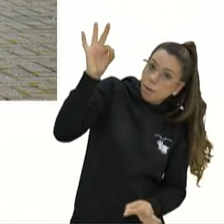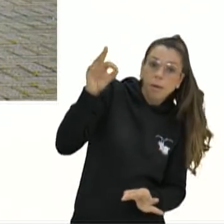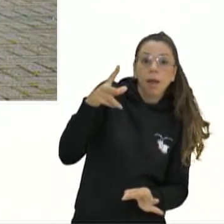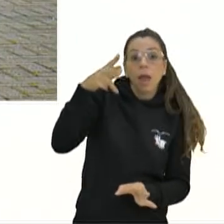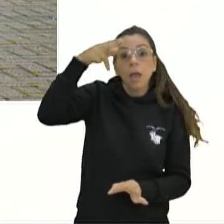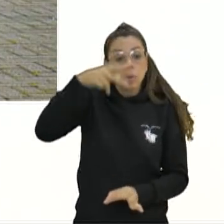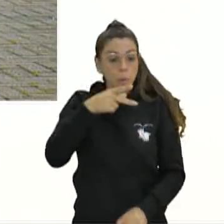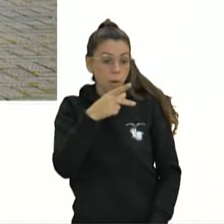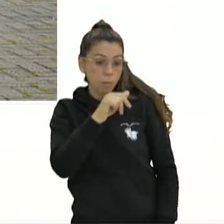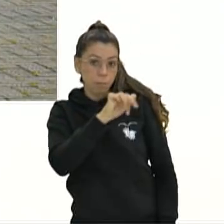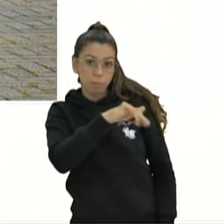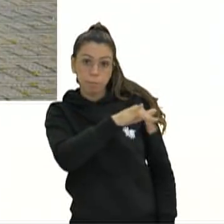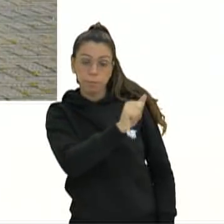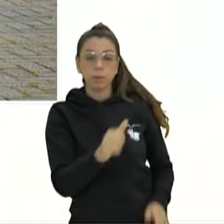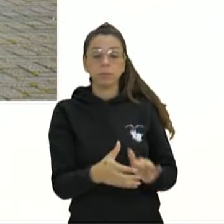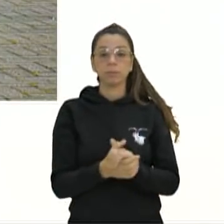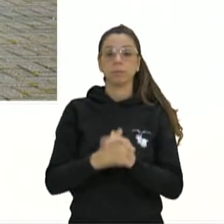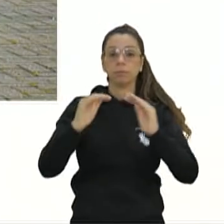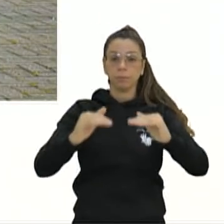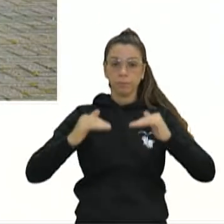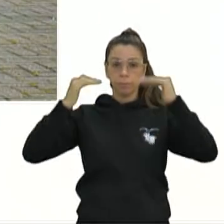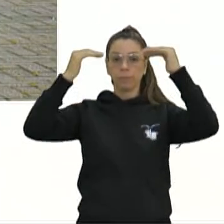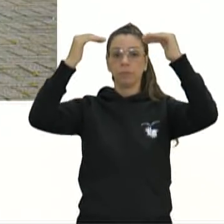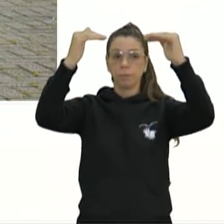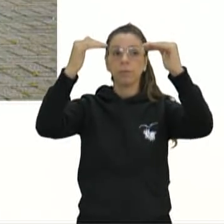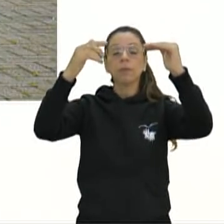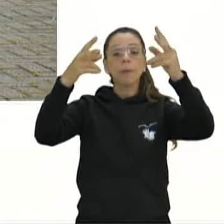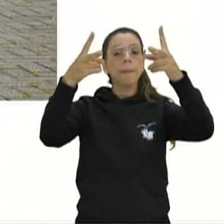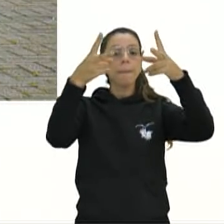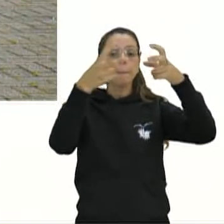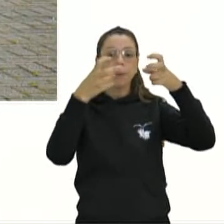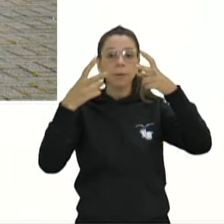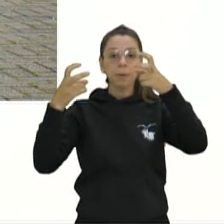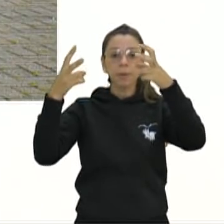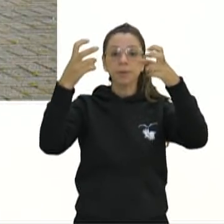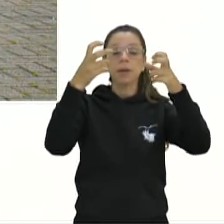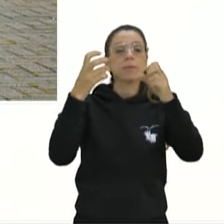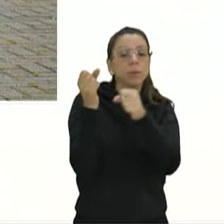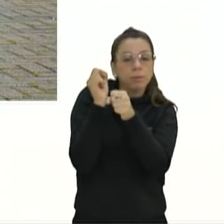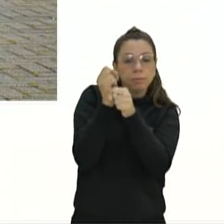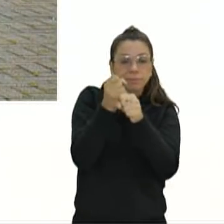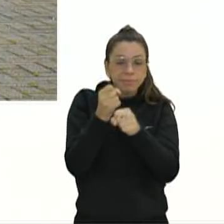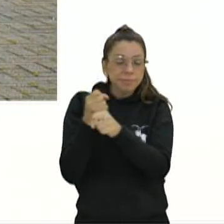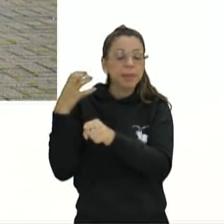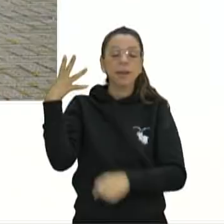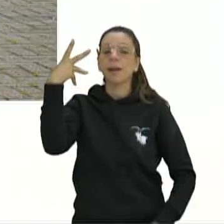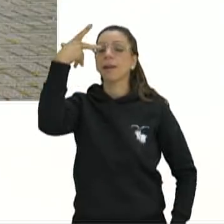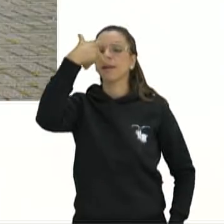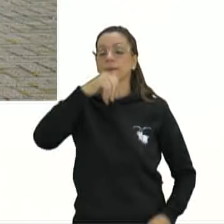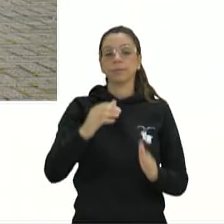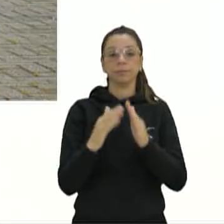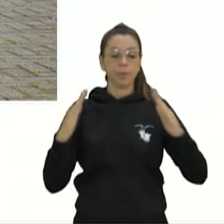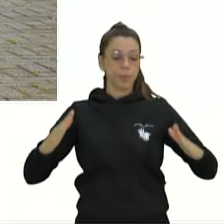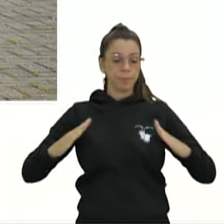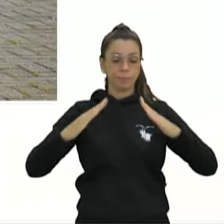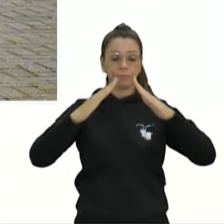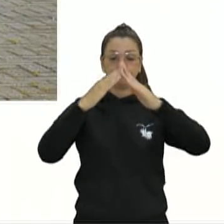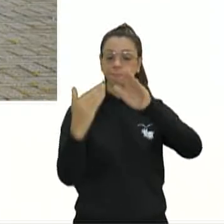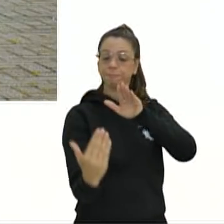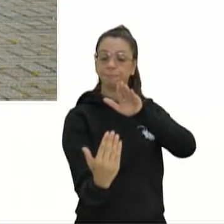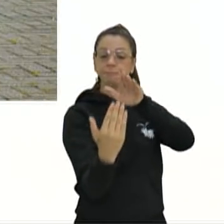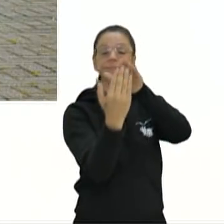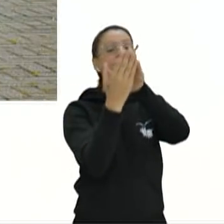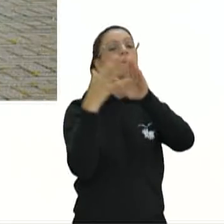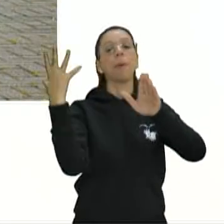prisma. Lá no topo, você percebe aquela linda construção que é a pirâmide. A pirâmide é muito